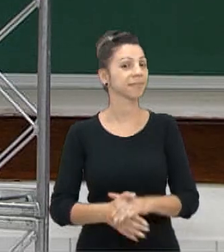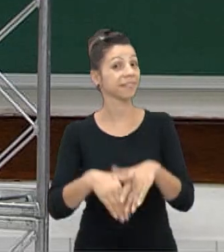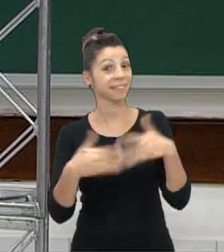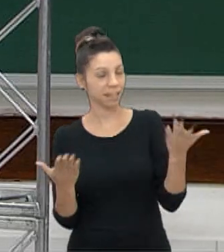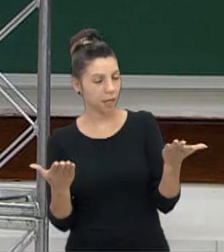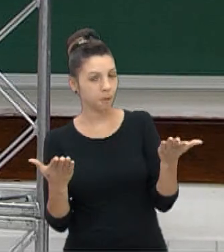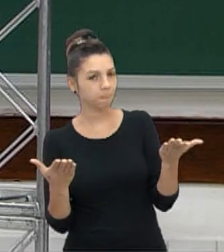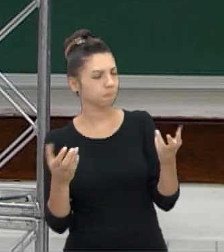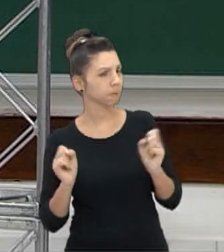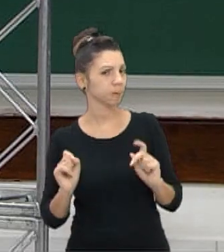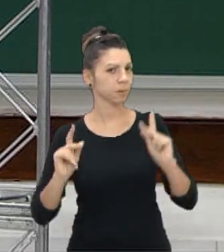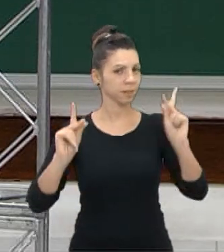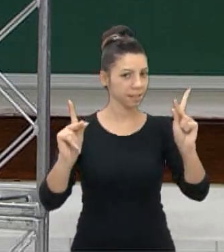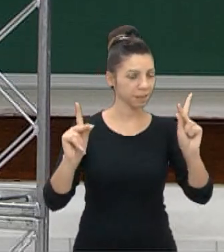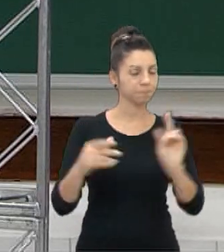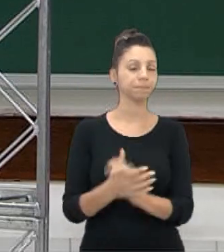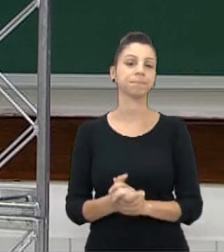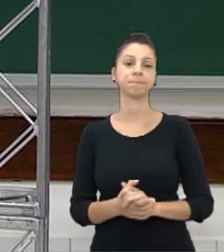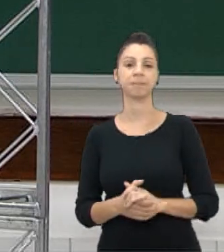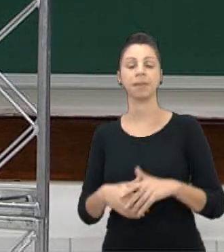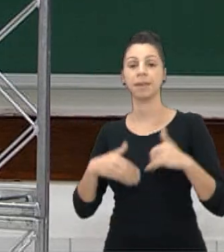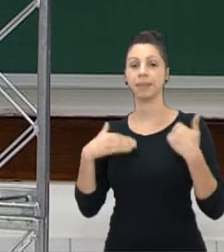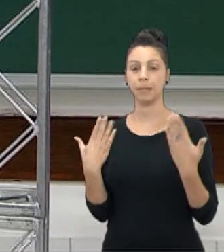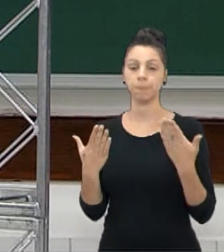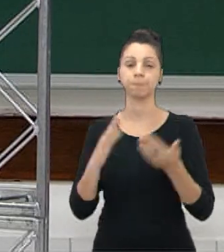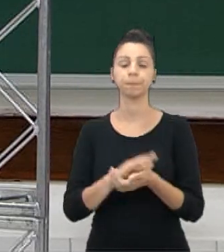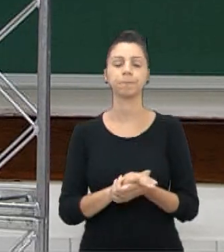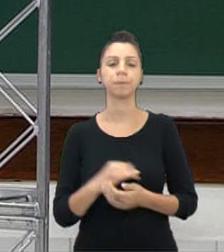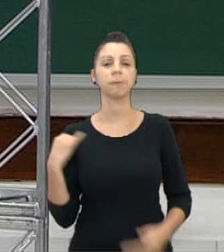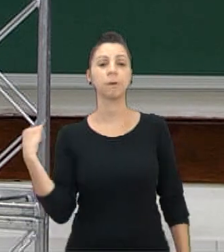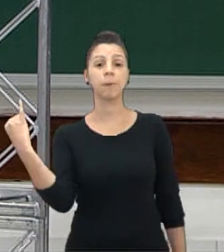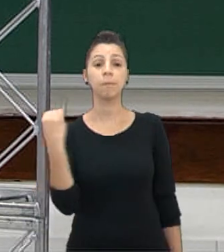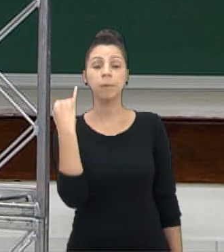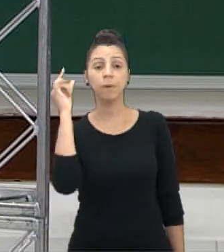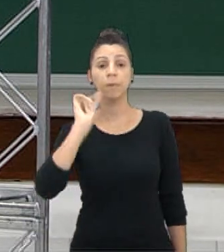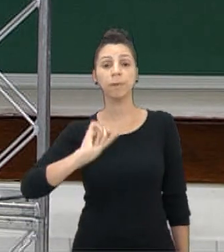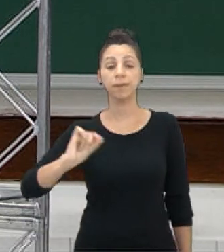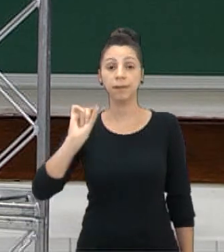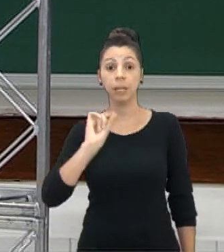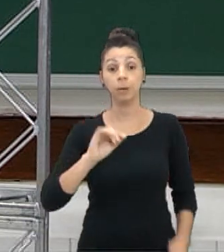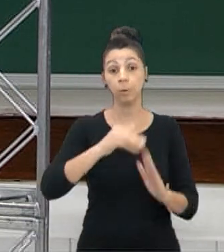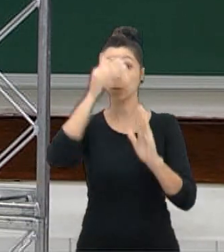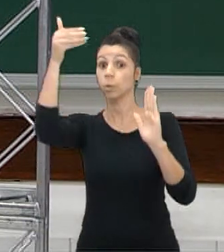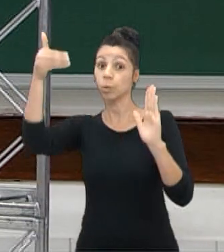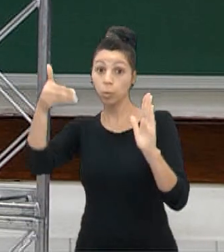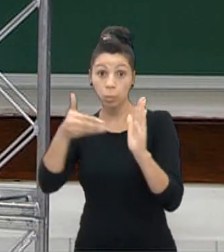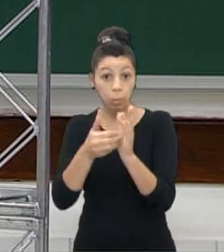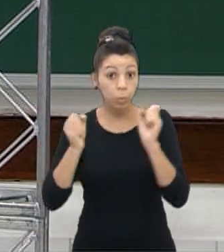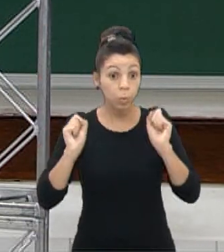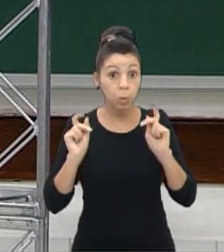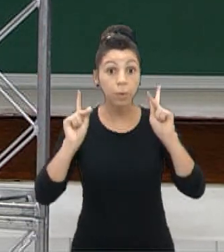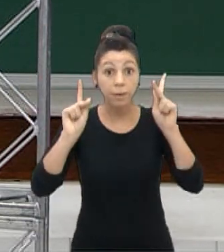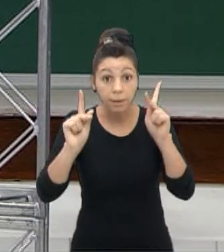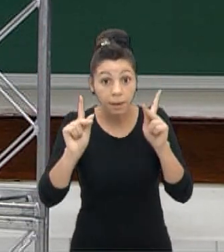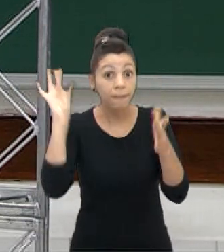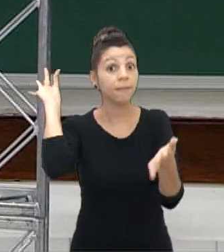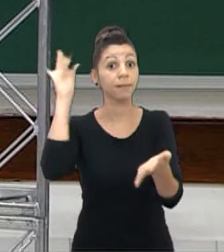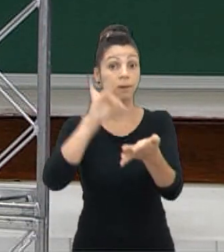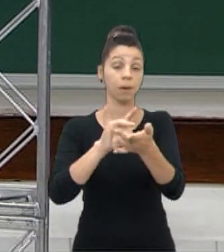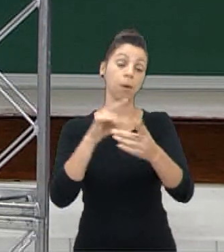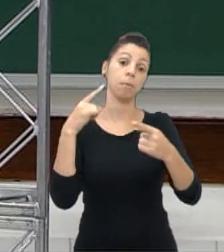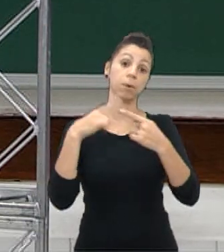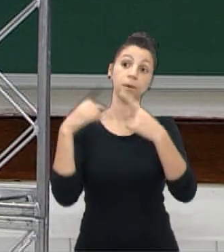E aí, tudo ok? Muito bem, é importante que esteja tudo ok mesmo, tá? Principalmente o detalhe